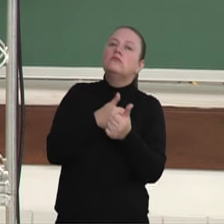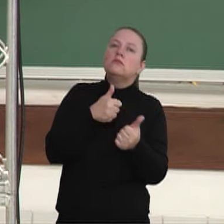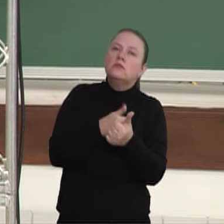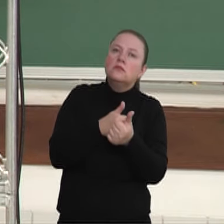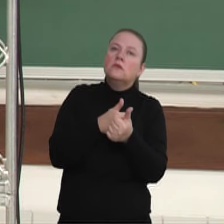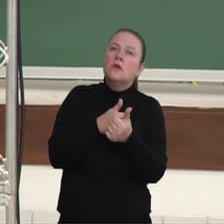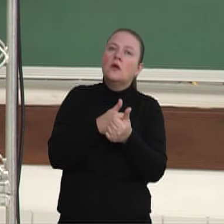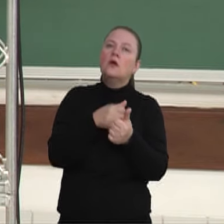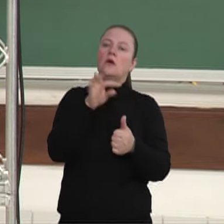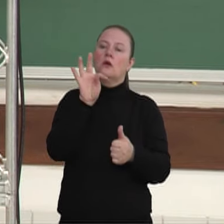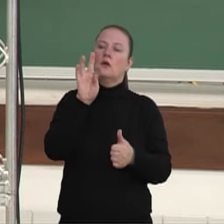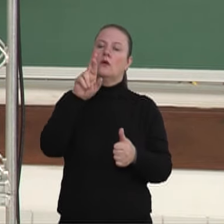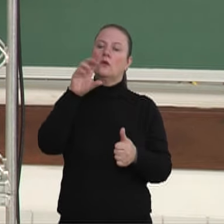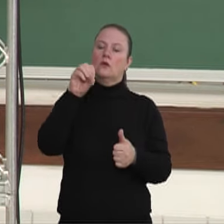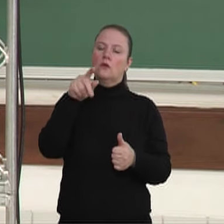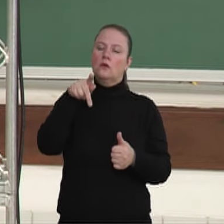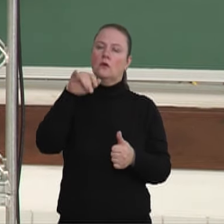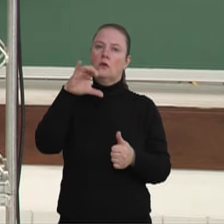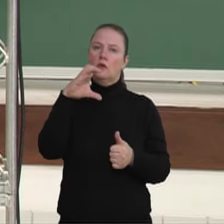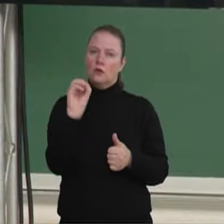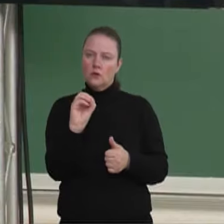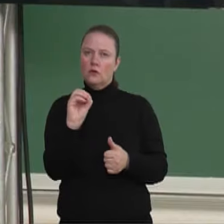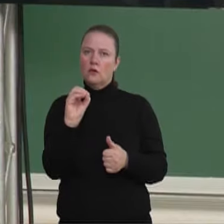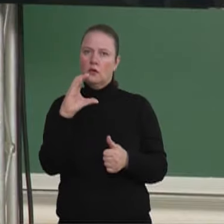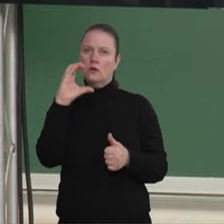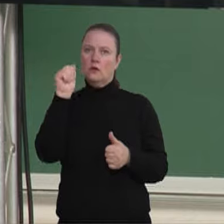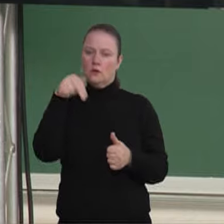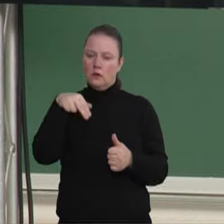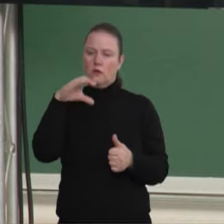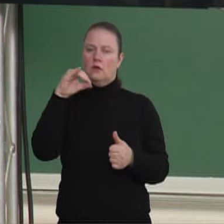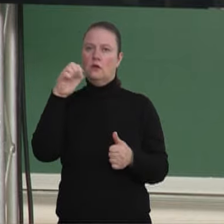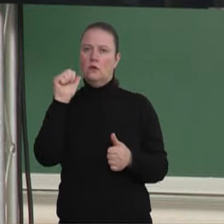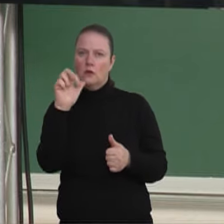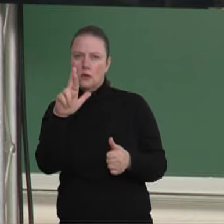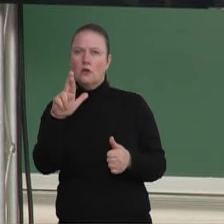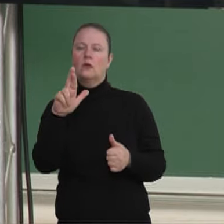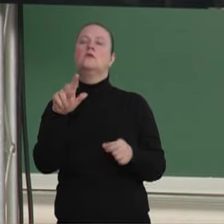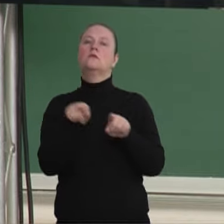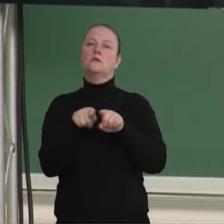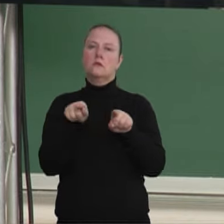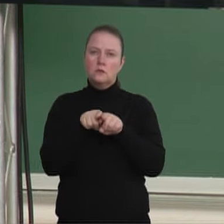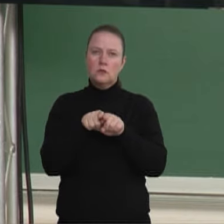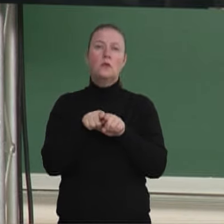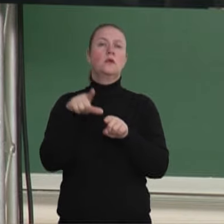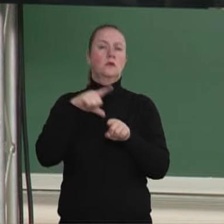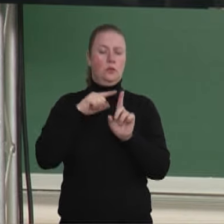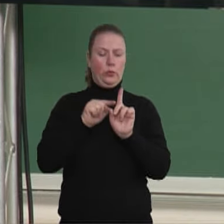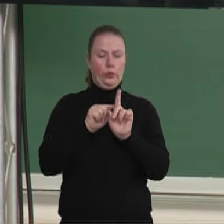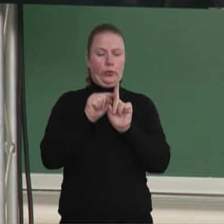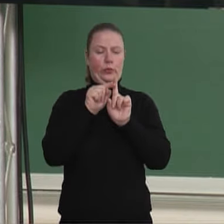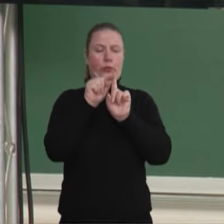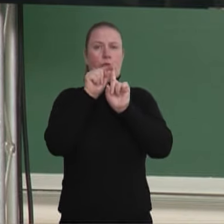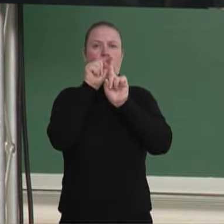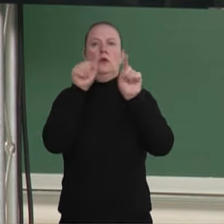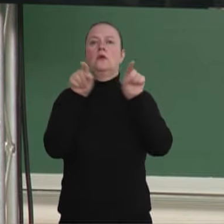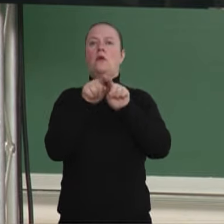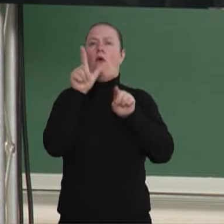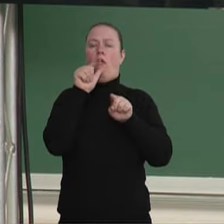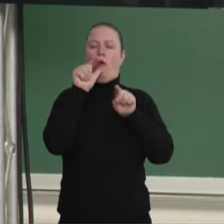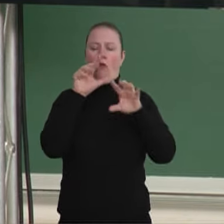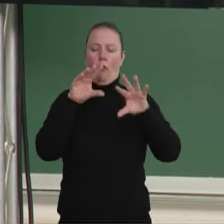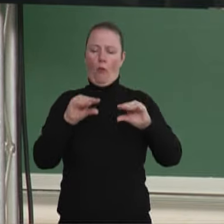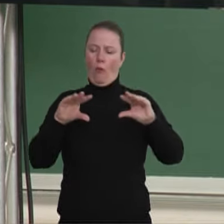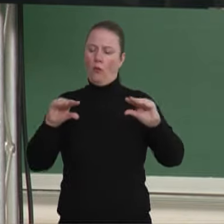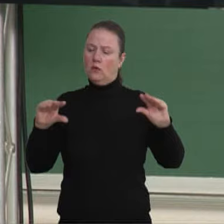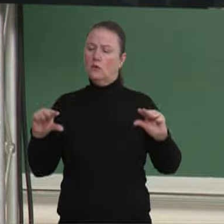receita ideal para tornado. Você misturando ali temperatura elevada, também com umidade. Então assim, geralmente cria-se